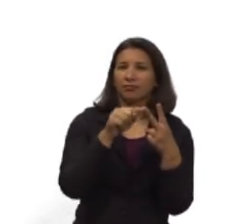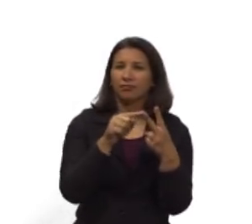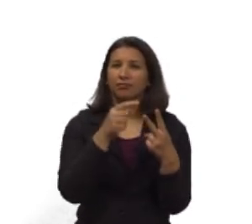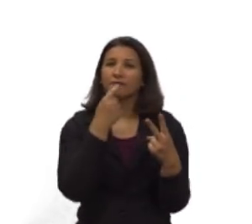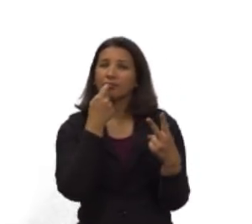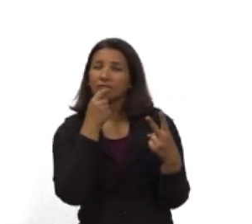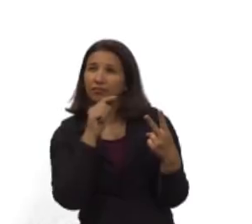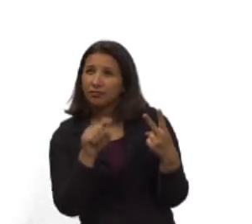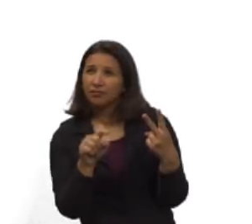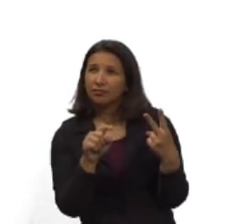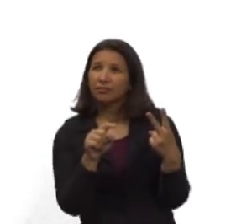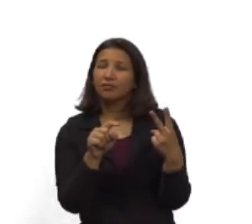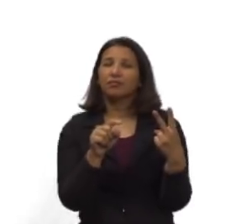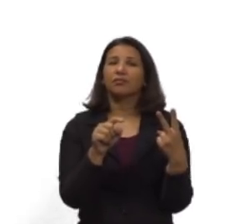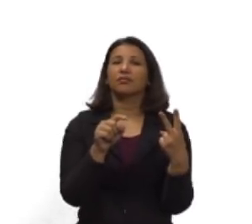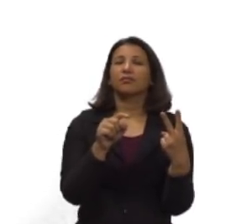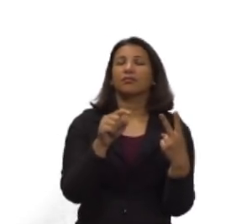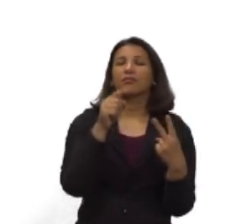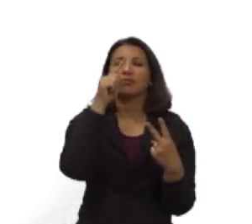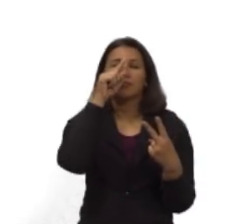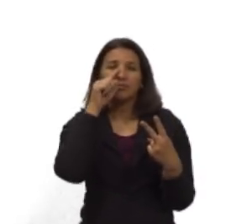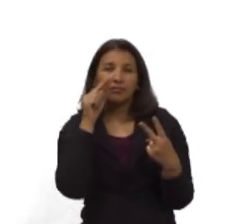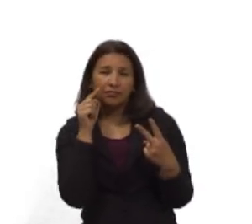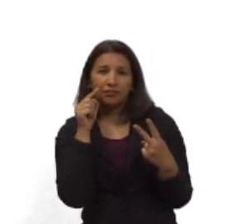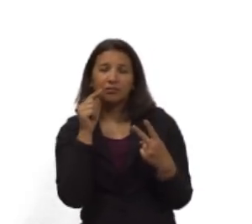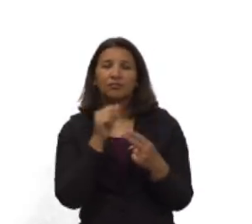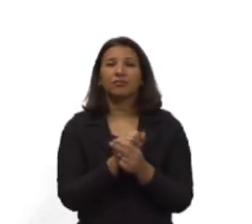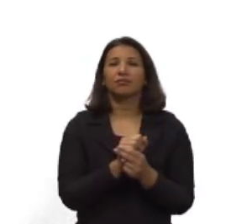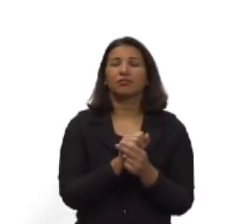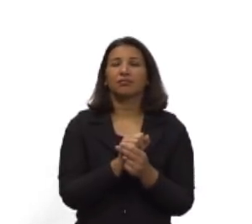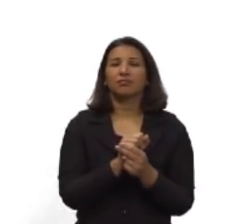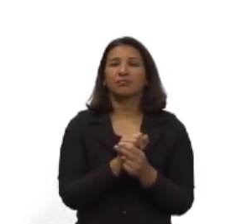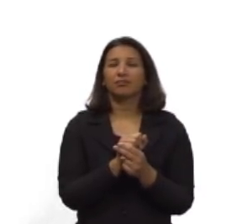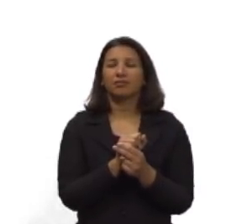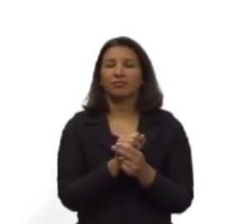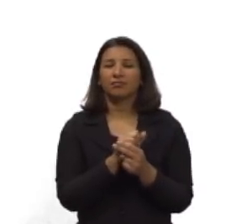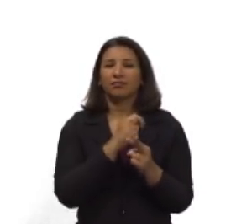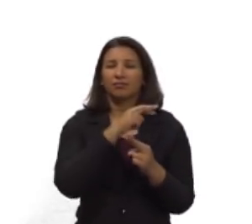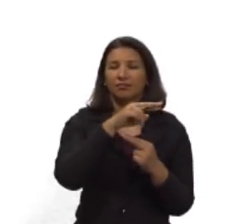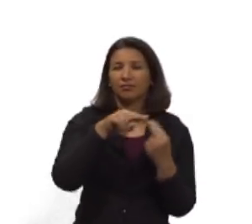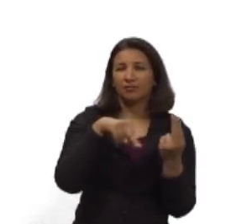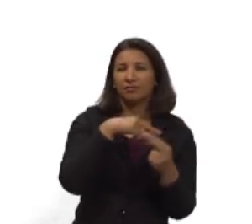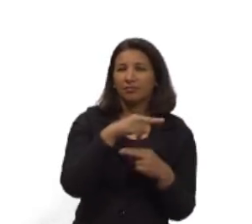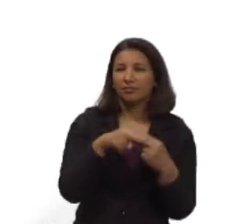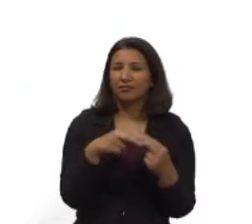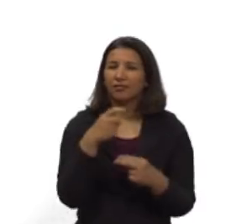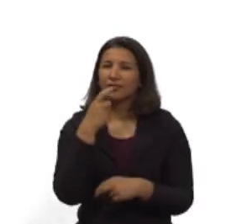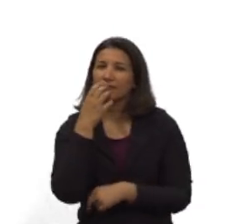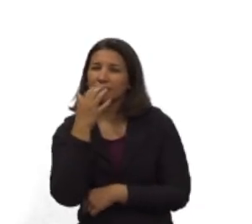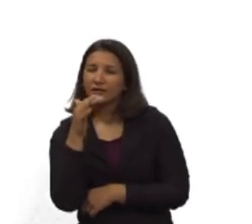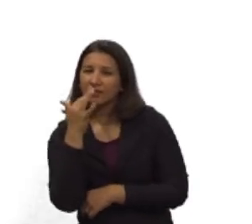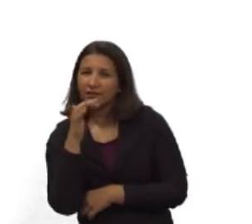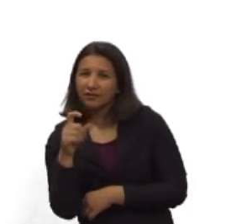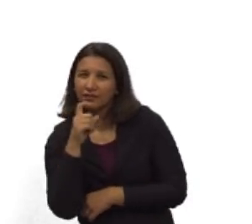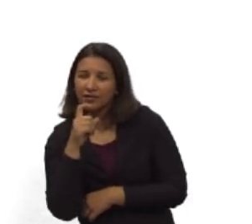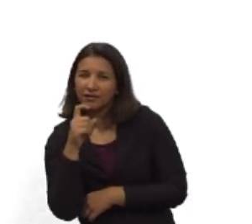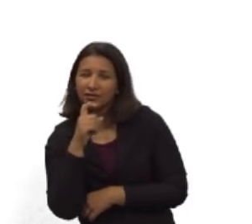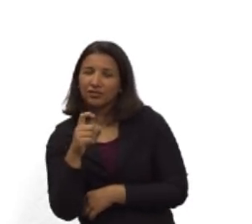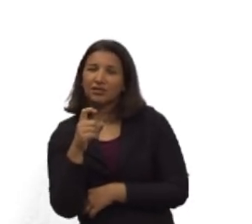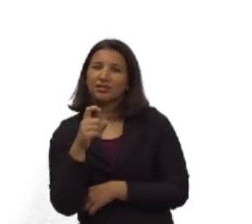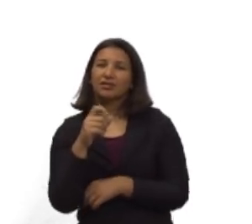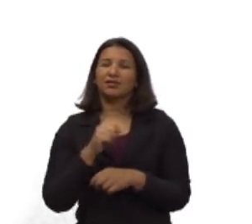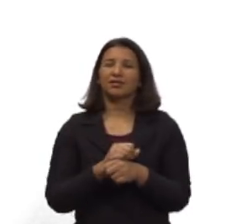amarelo. O vermelho e o azul vão formar o magenta, o verde e o azul vão formar